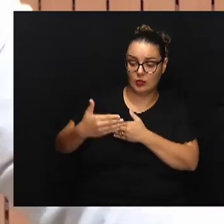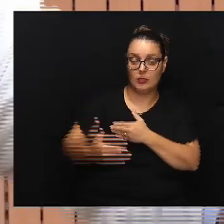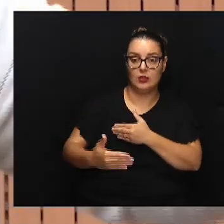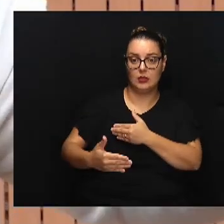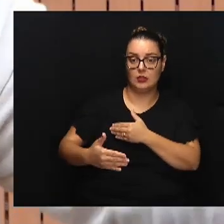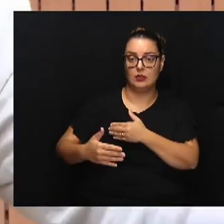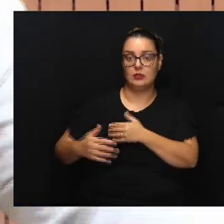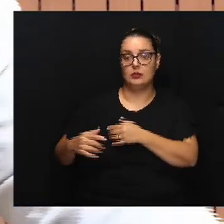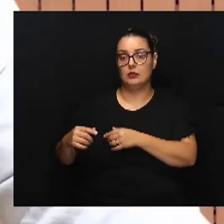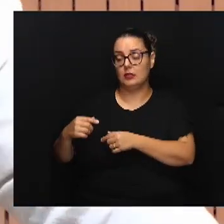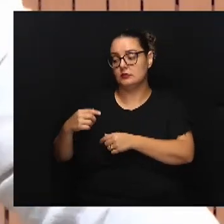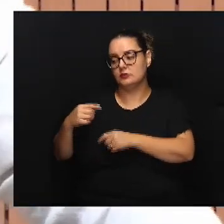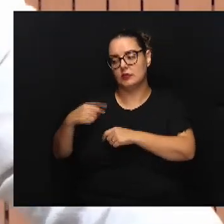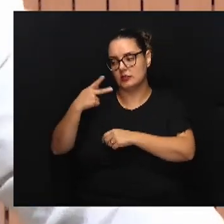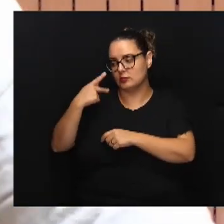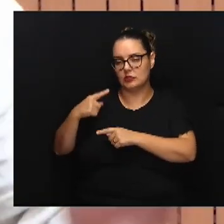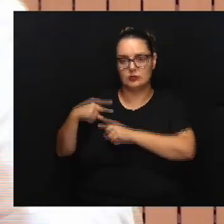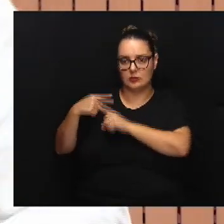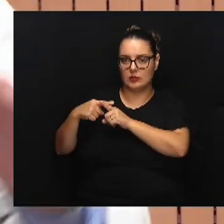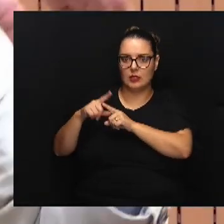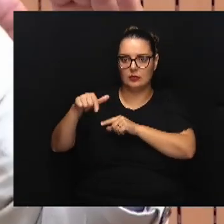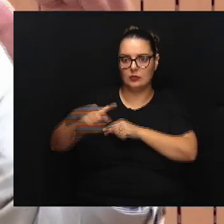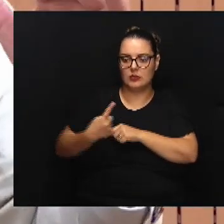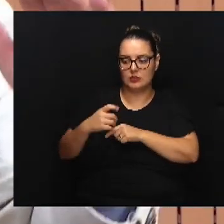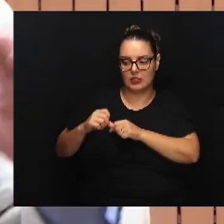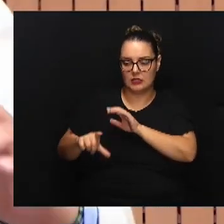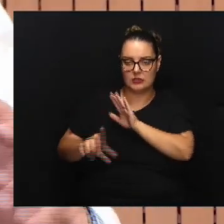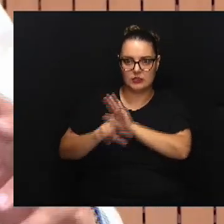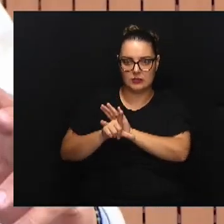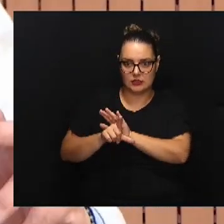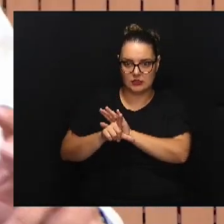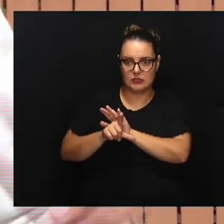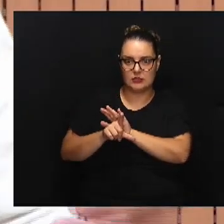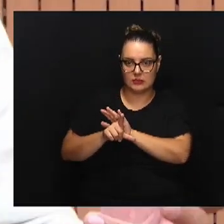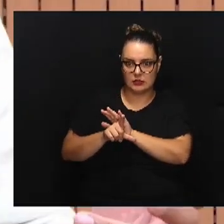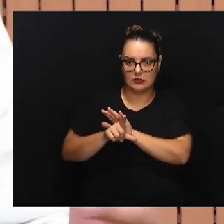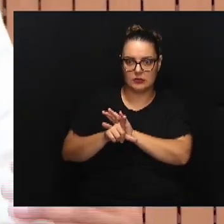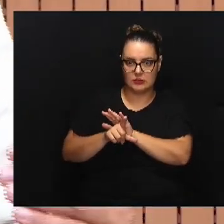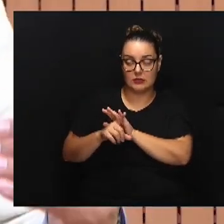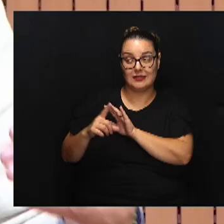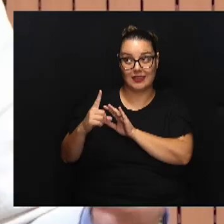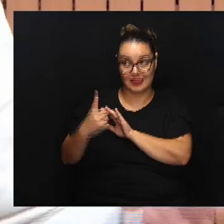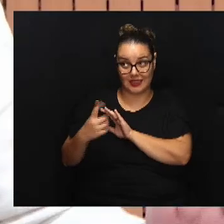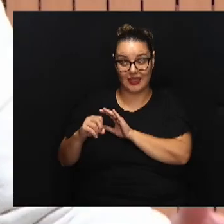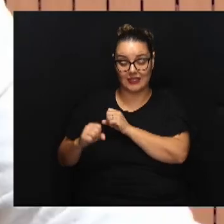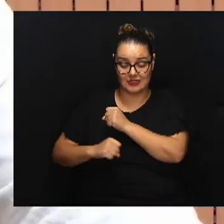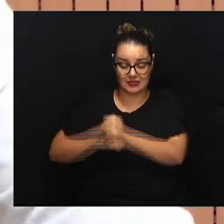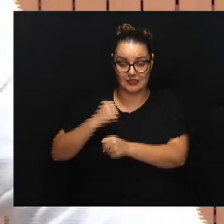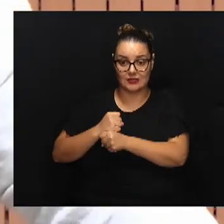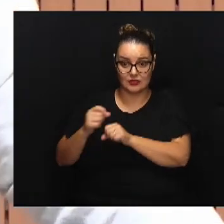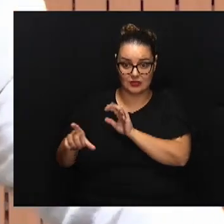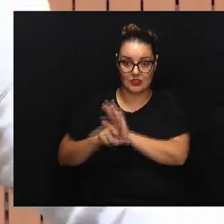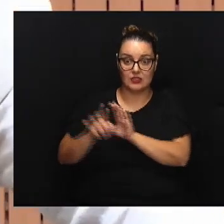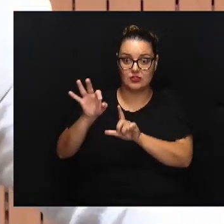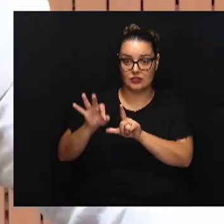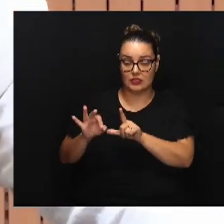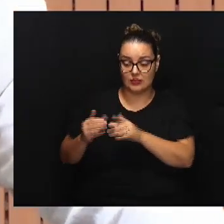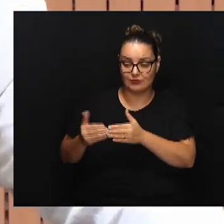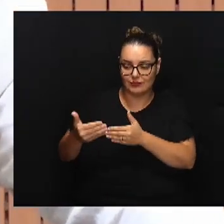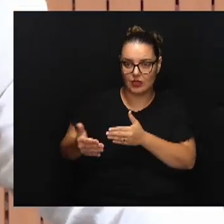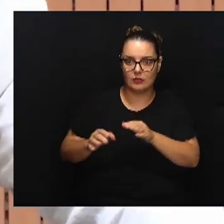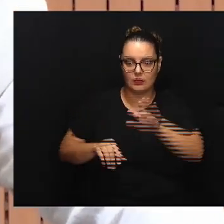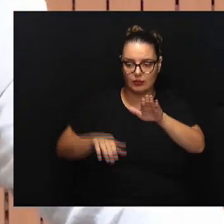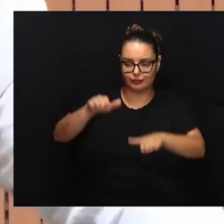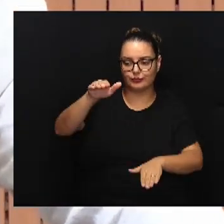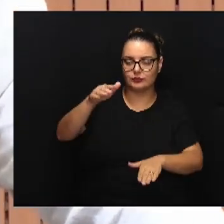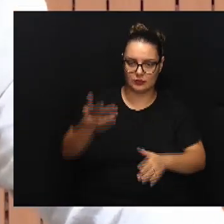afirmativas, 10 anos depois da lei de cotas, continua uma disparidade de acesso muito grande, de diplomação muito grande, evidentemente,